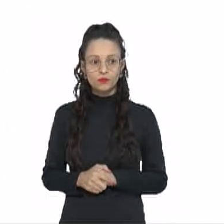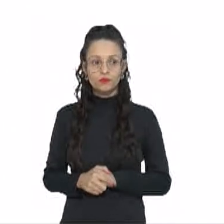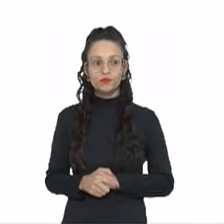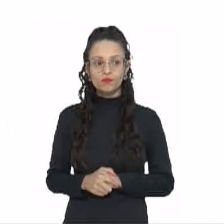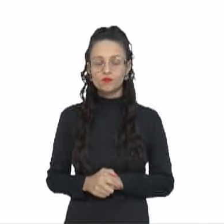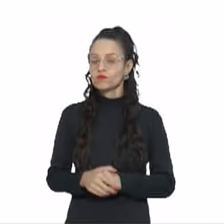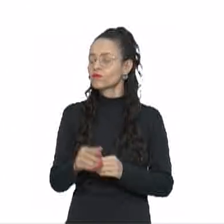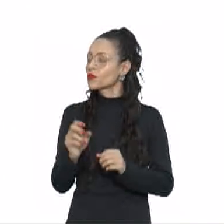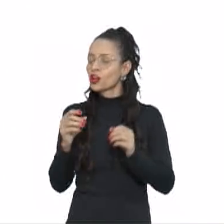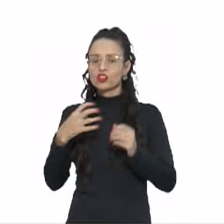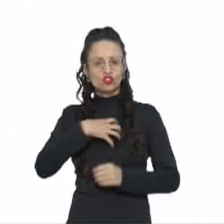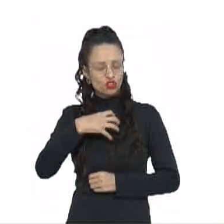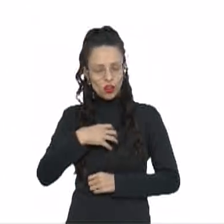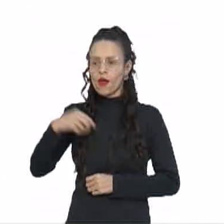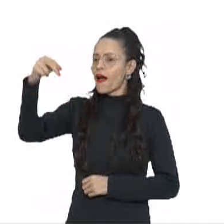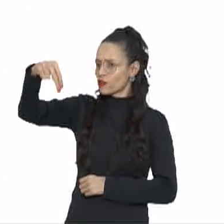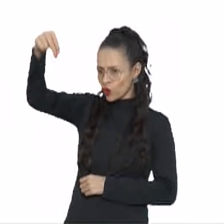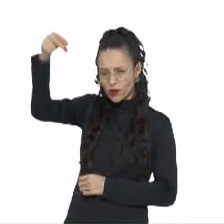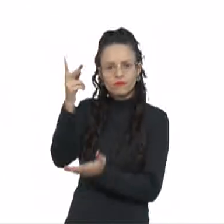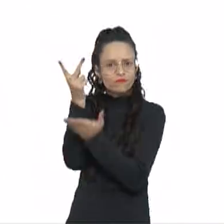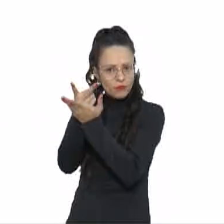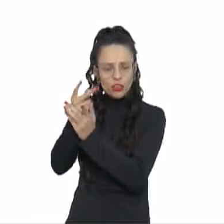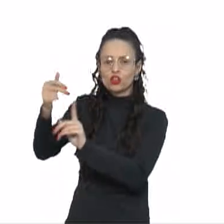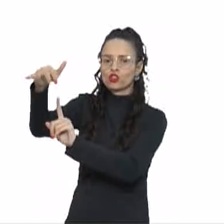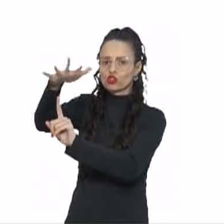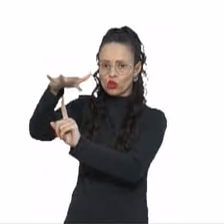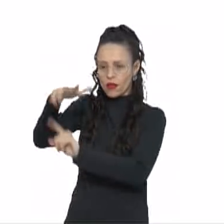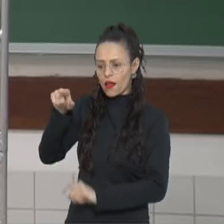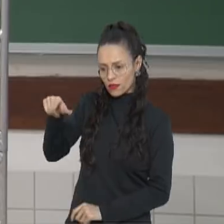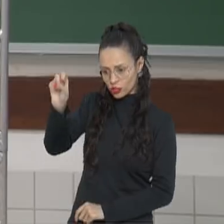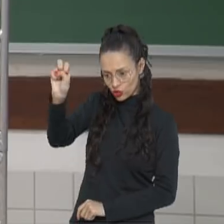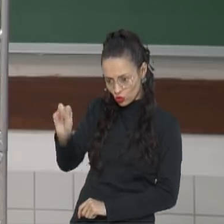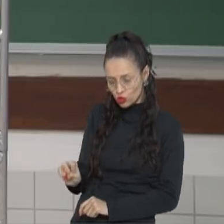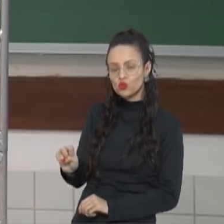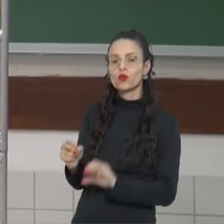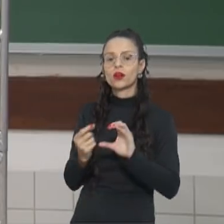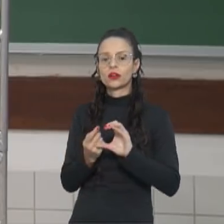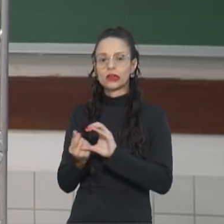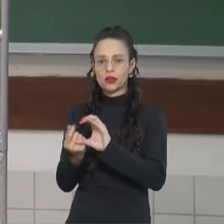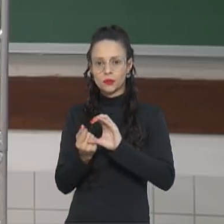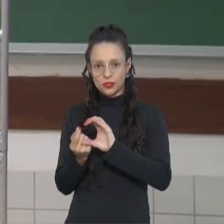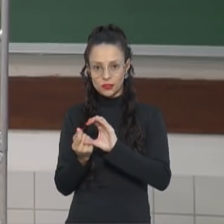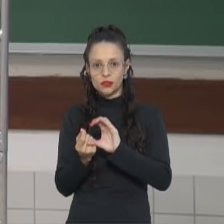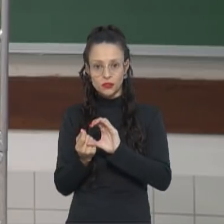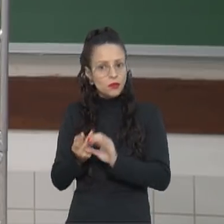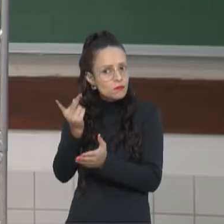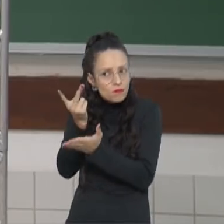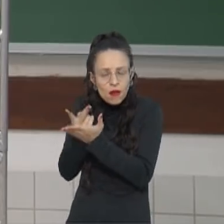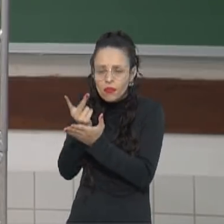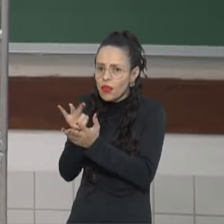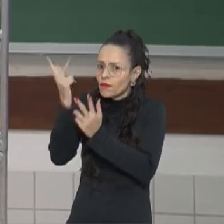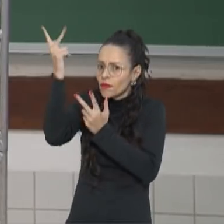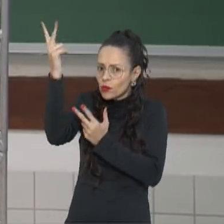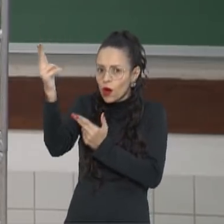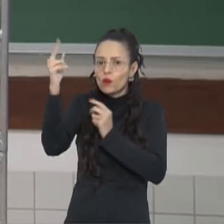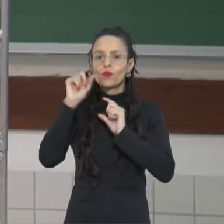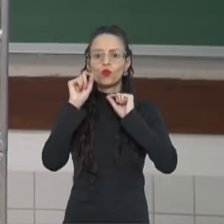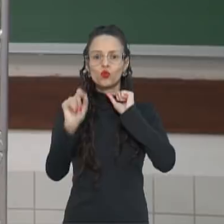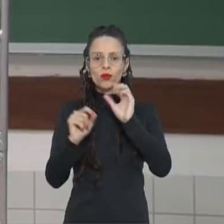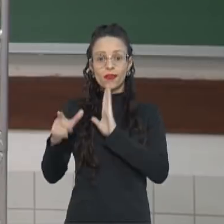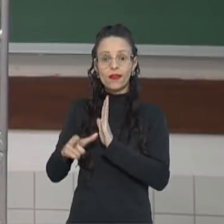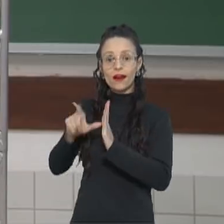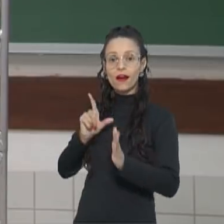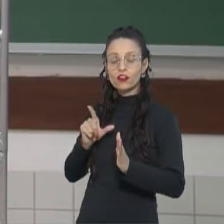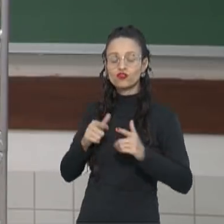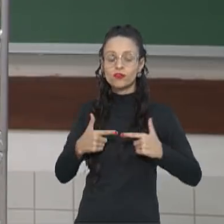foi mantida. Coreia do Norte socialista, Coreia do Sul capitalista, manteve-se. Então, o que havia antes